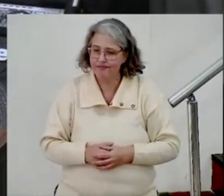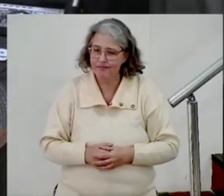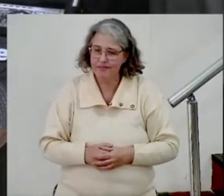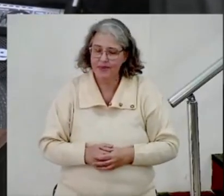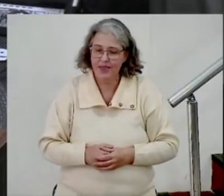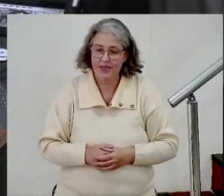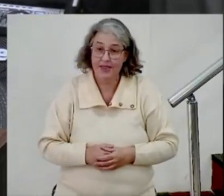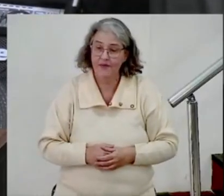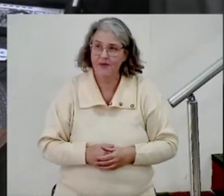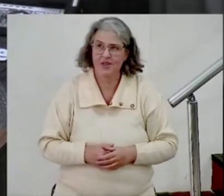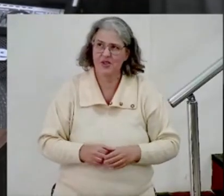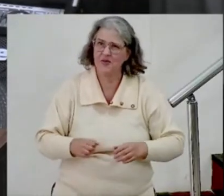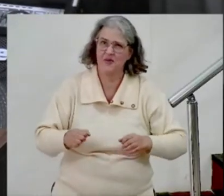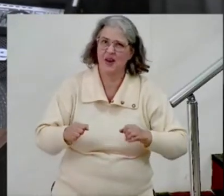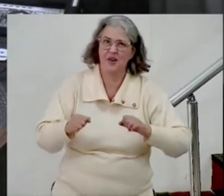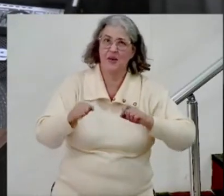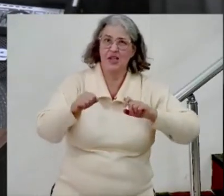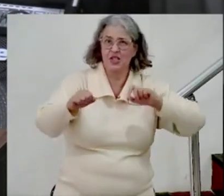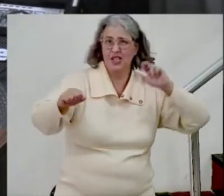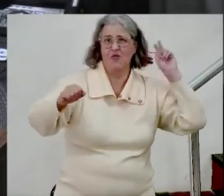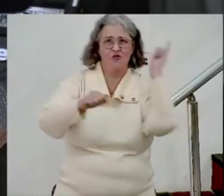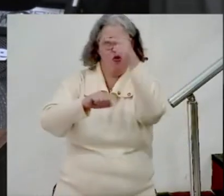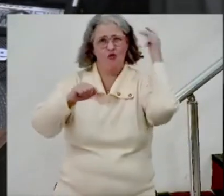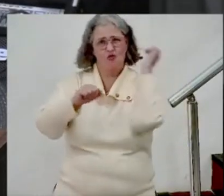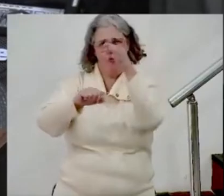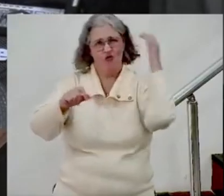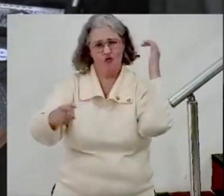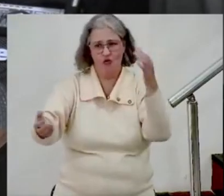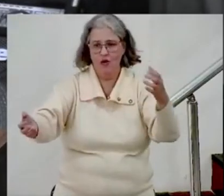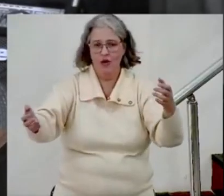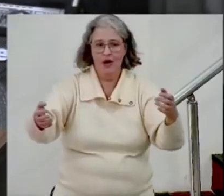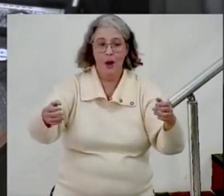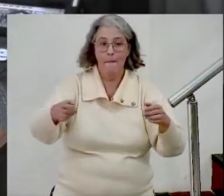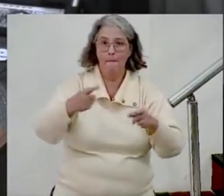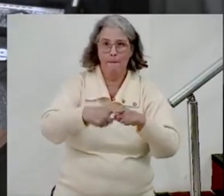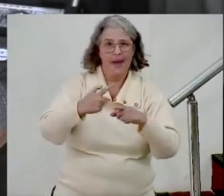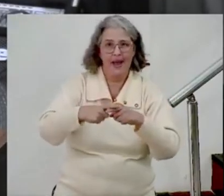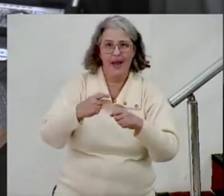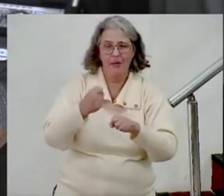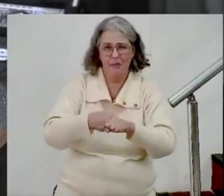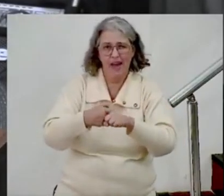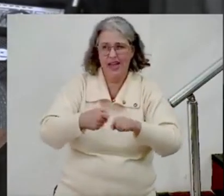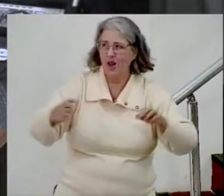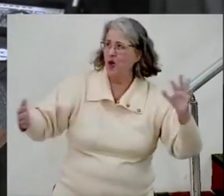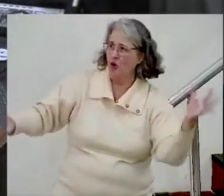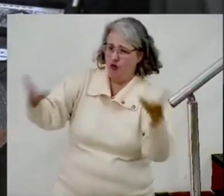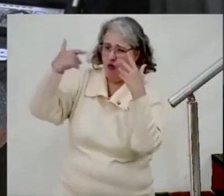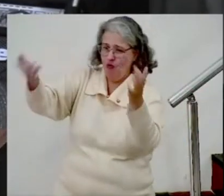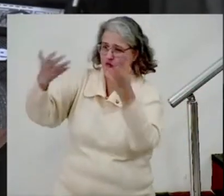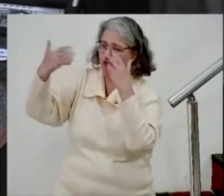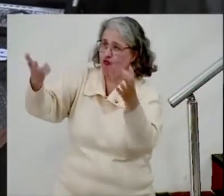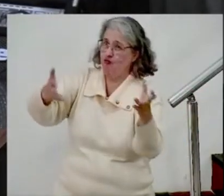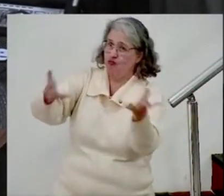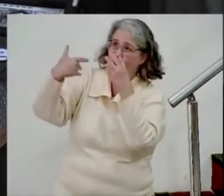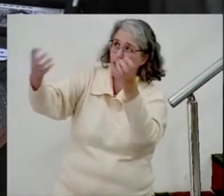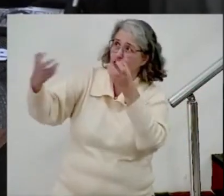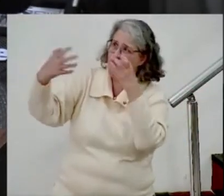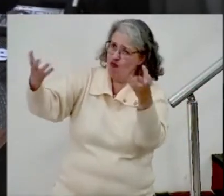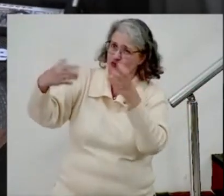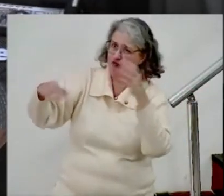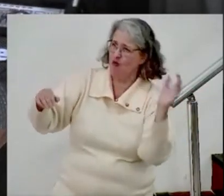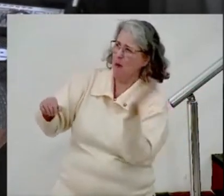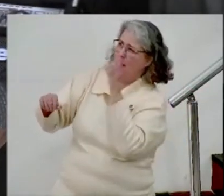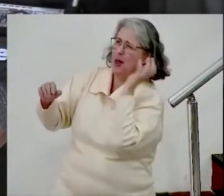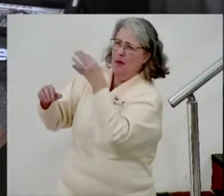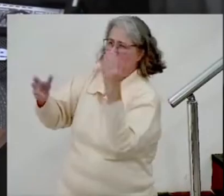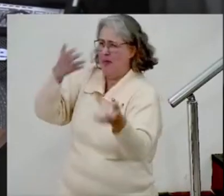são bolas de pedra de 600 gramas. Não é brincadeira. E agora os soldados assírios começam, portanto, atirando as suas pedras. E esse é o